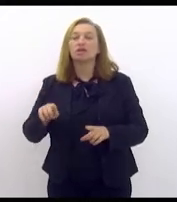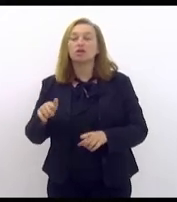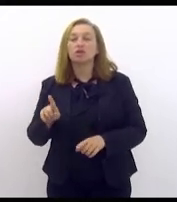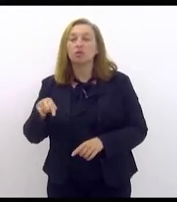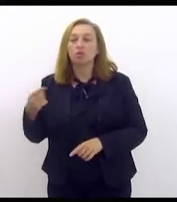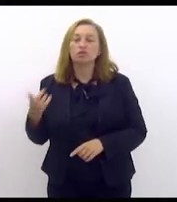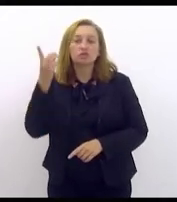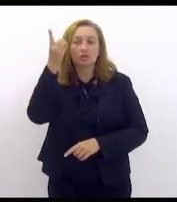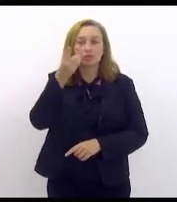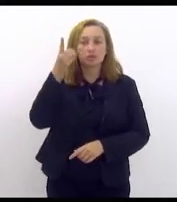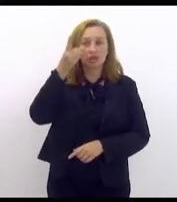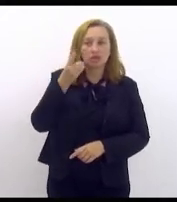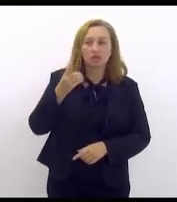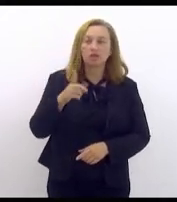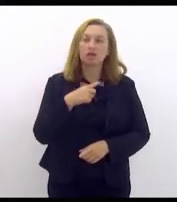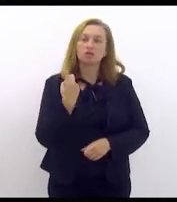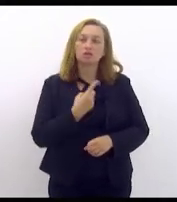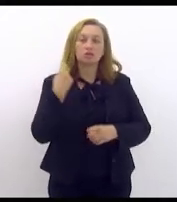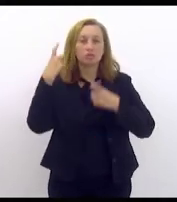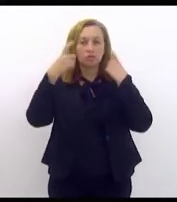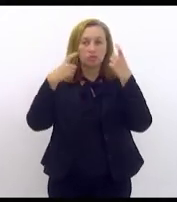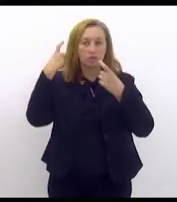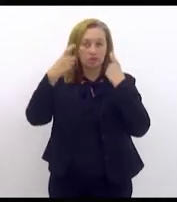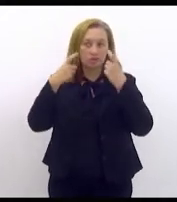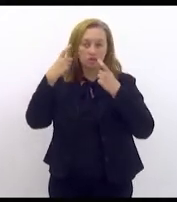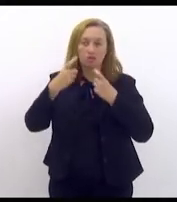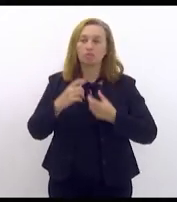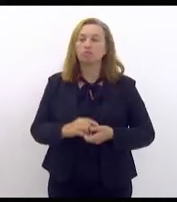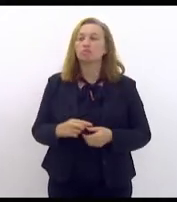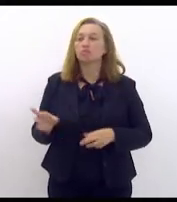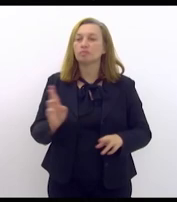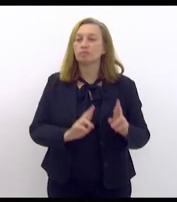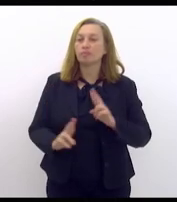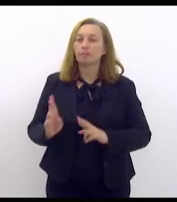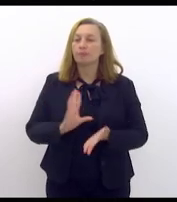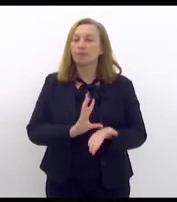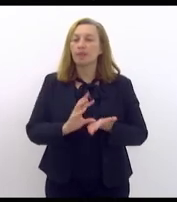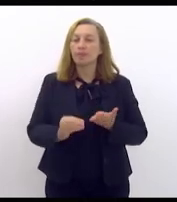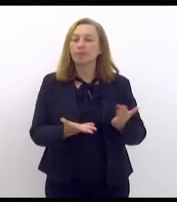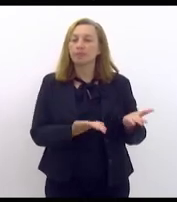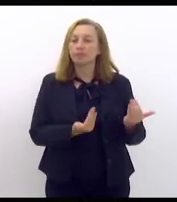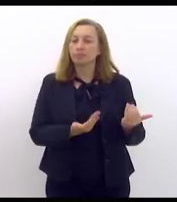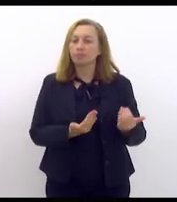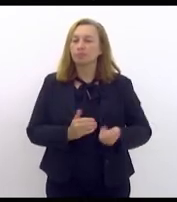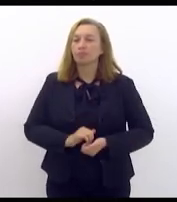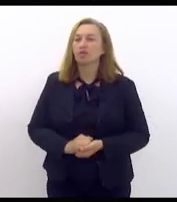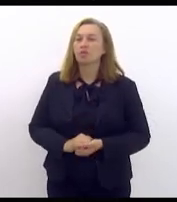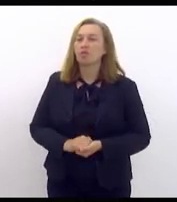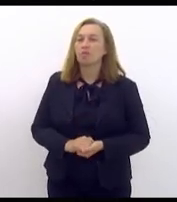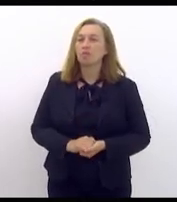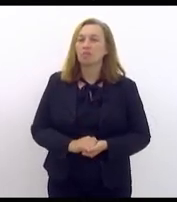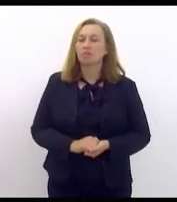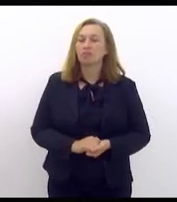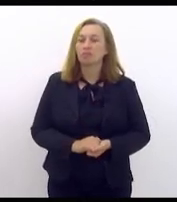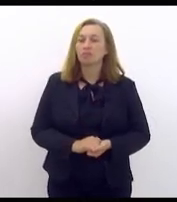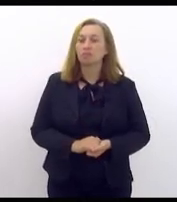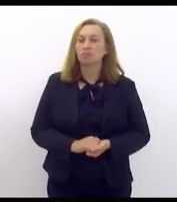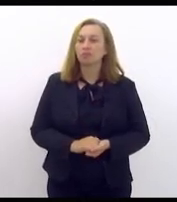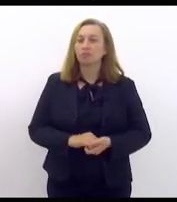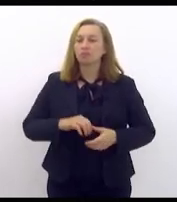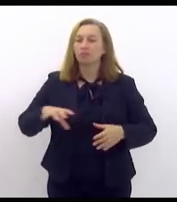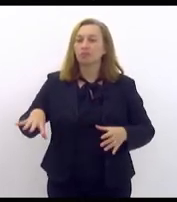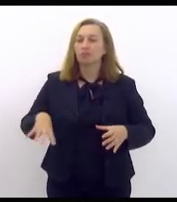das nossas preocupações em relação à pauta da juventude é a aplicação do